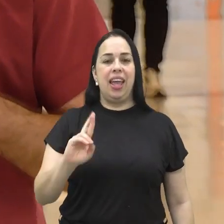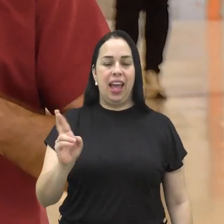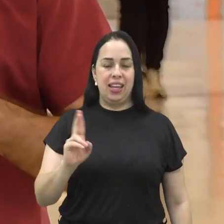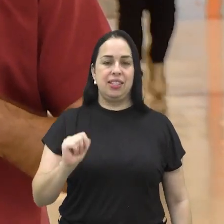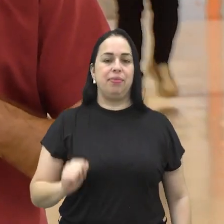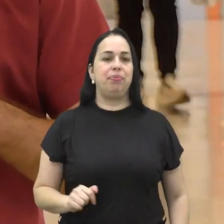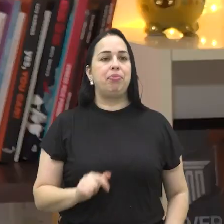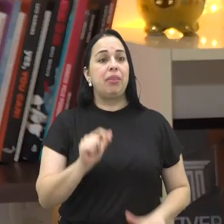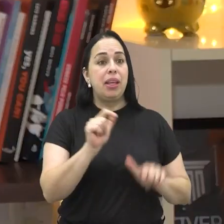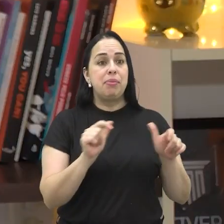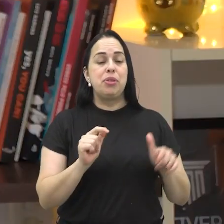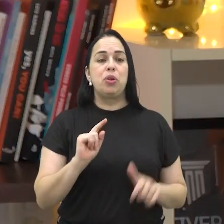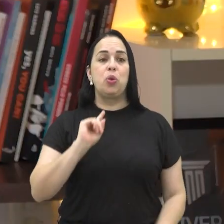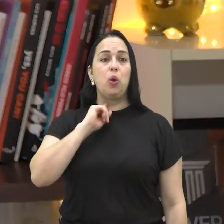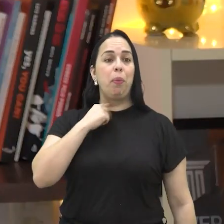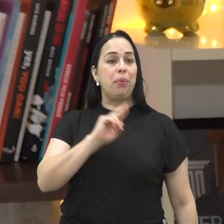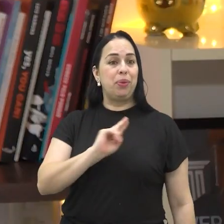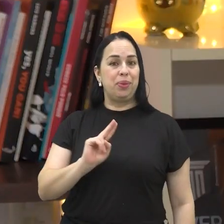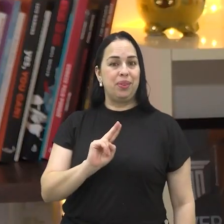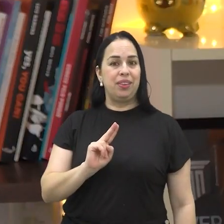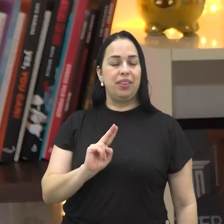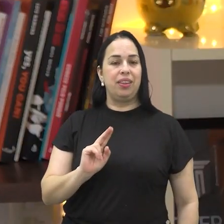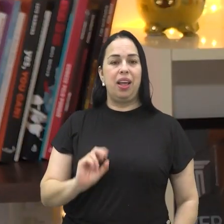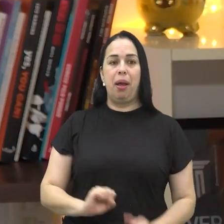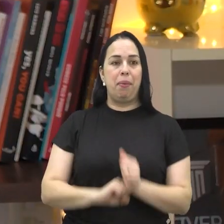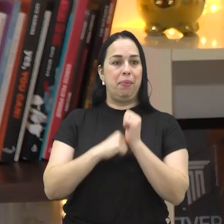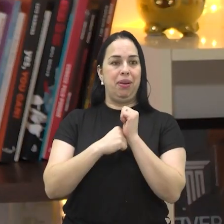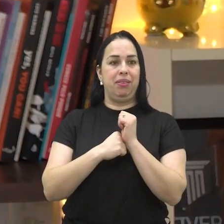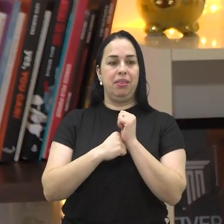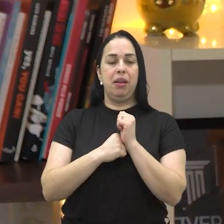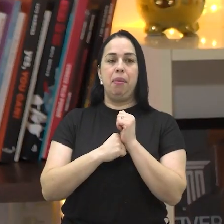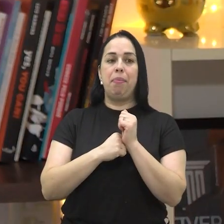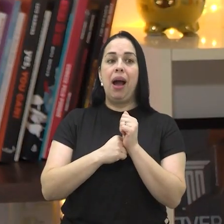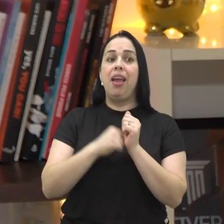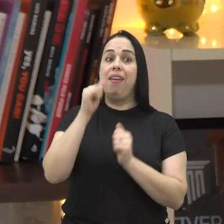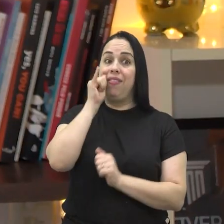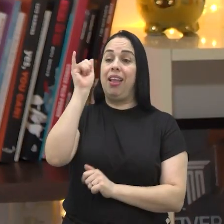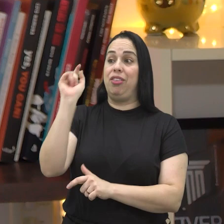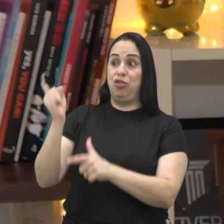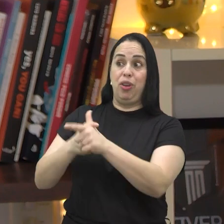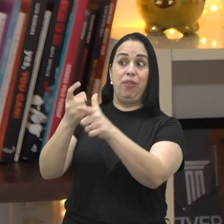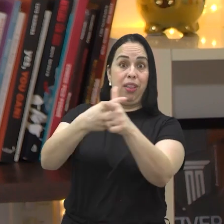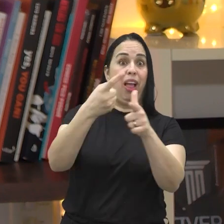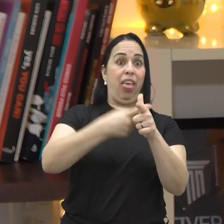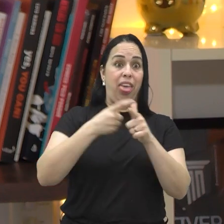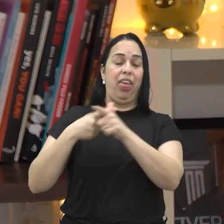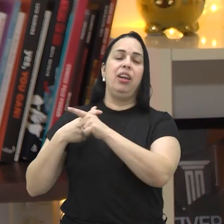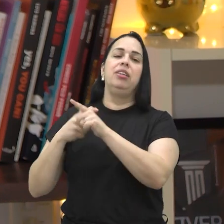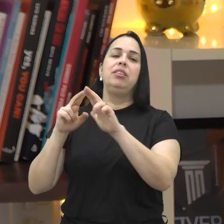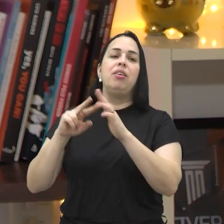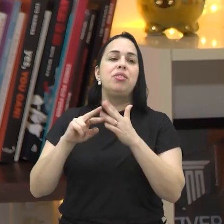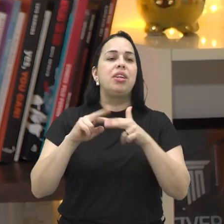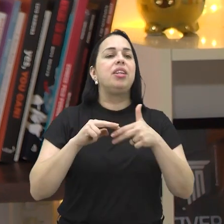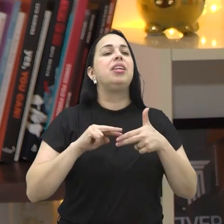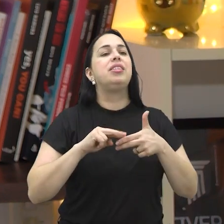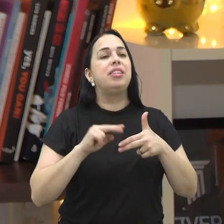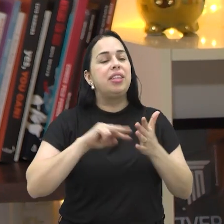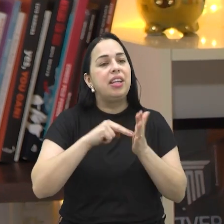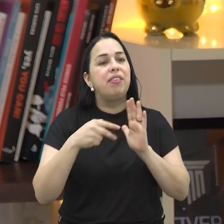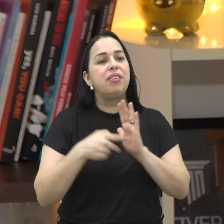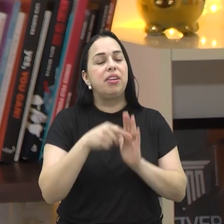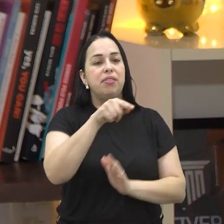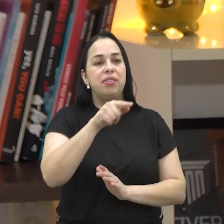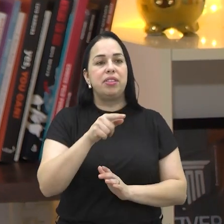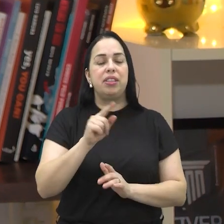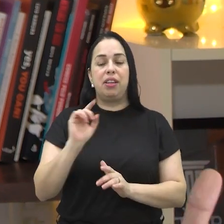773,41. Se a pessoa está com o nome sujo, nada mais é do que uma restrição para ela não fazer mais dívidas. Então significa que é uma forma